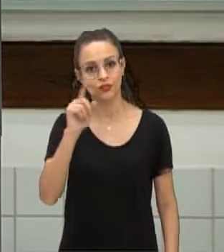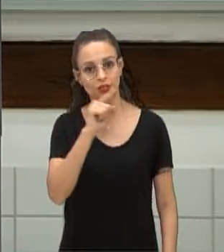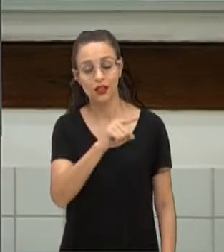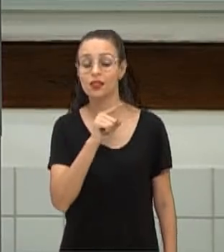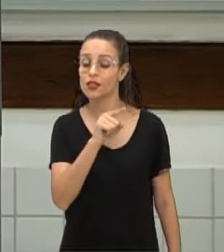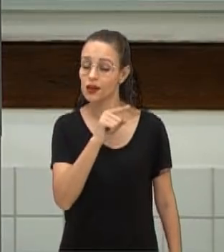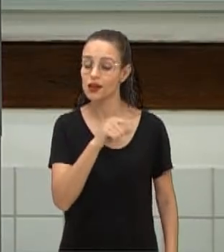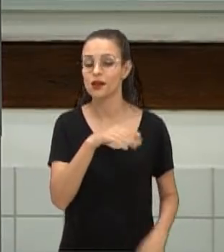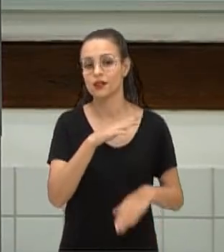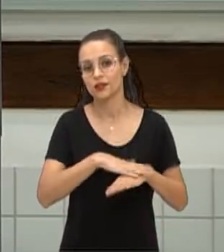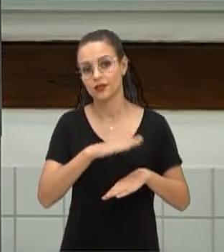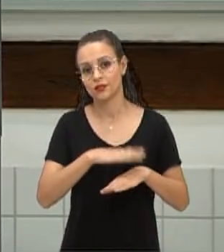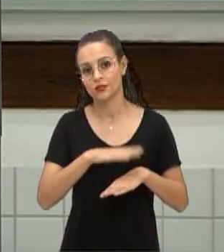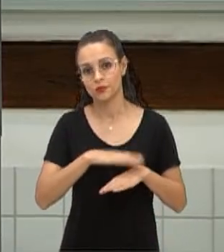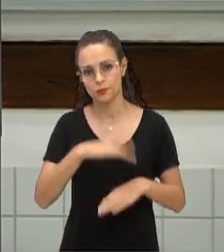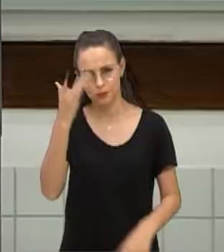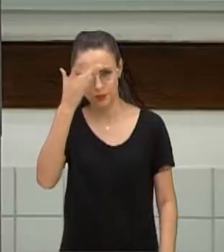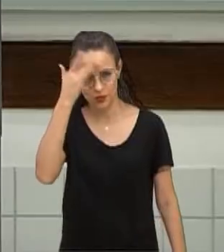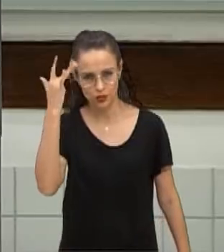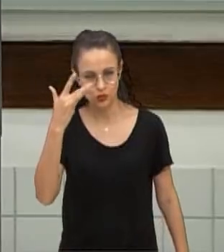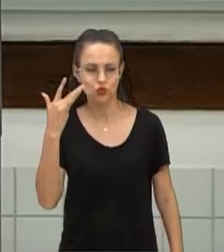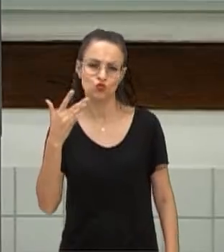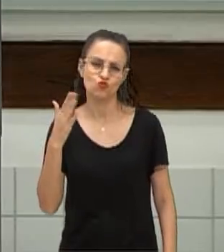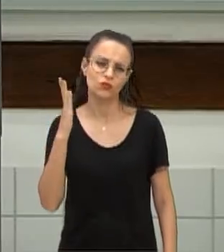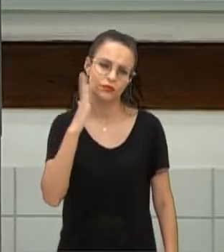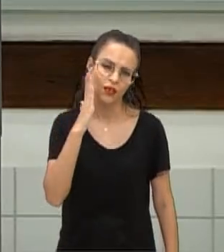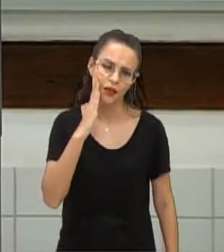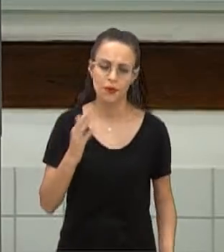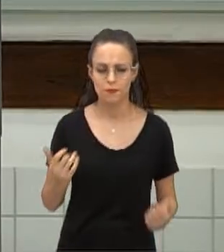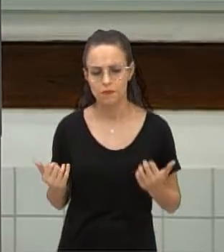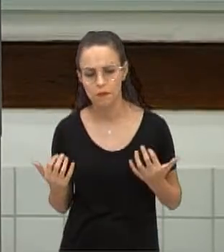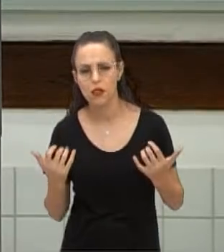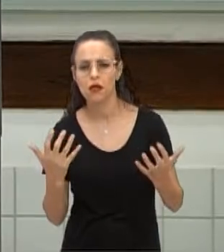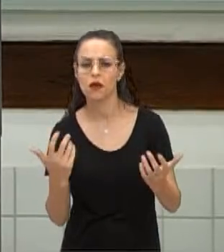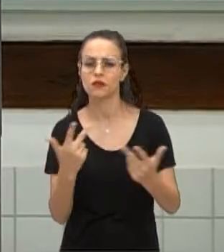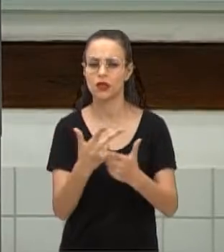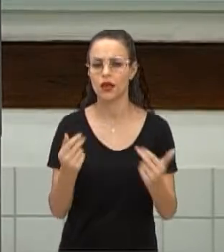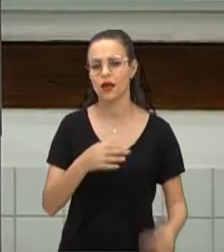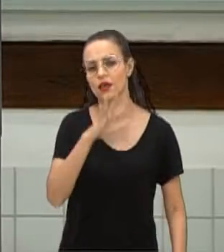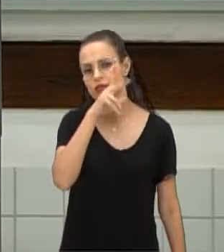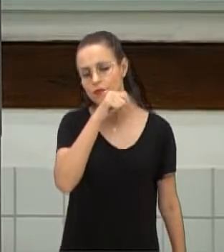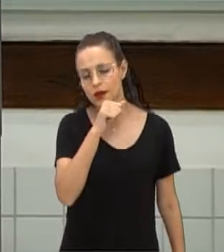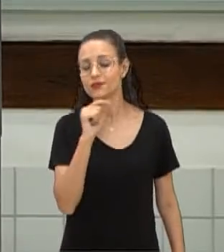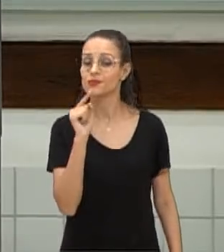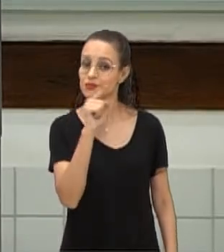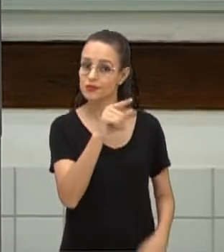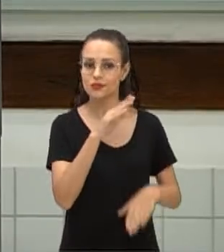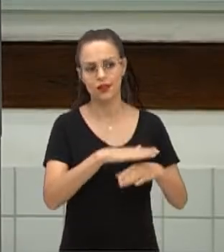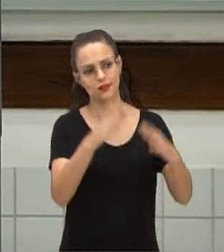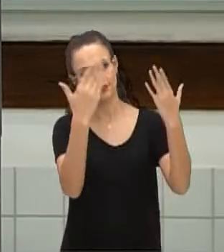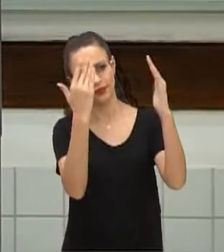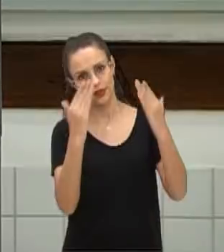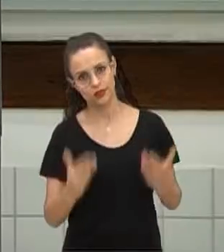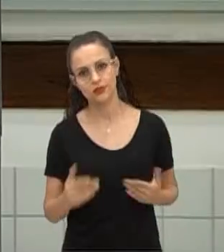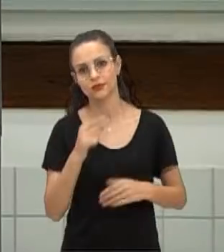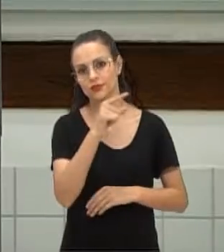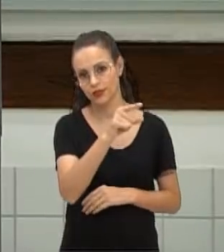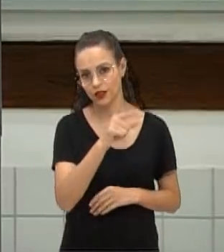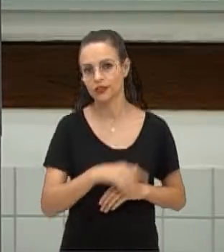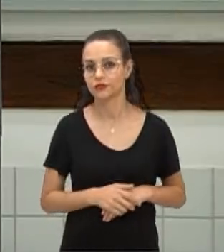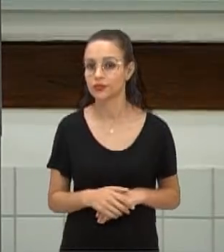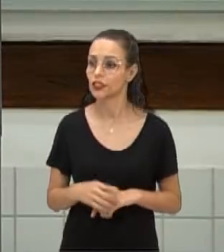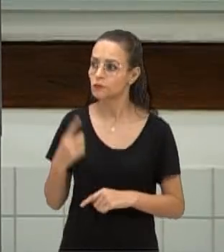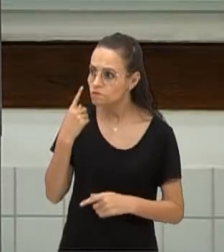os técnicos, pessoas mais capacitadas em plantas, em determinados animais e outros vegetais, analisassem aqueles seres. Ele